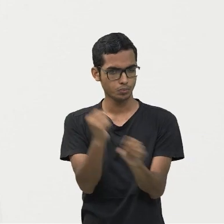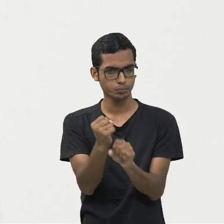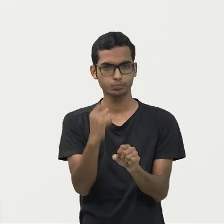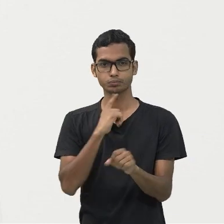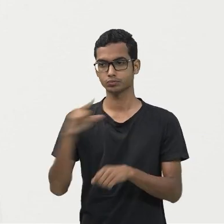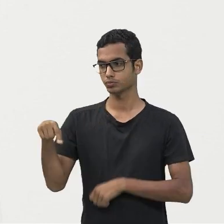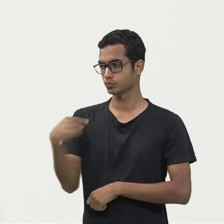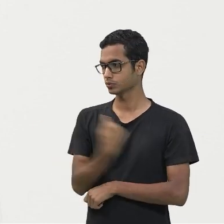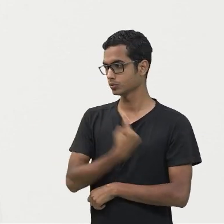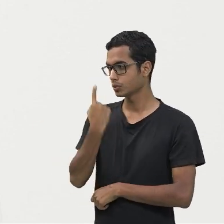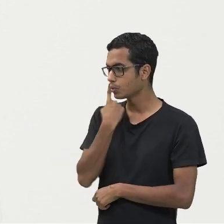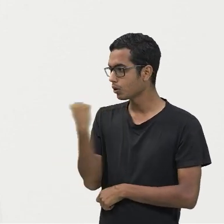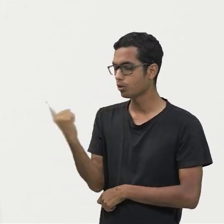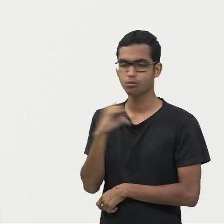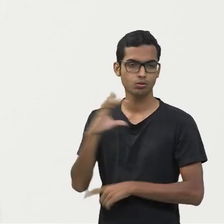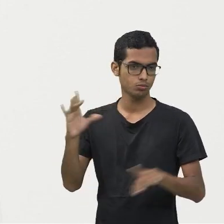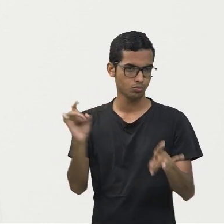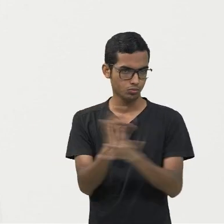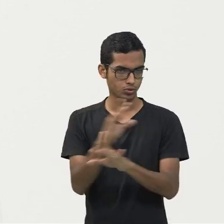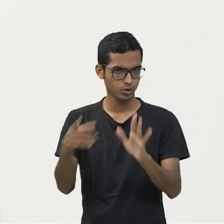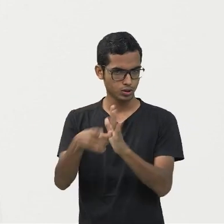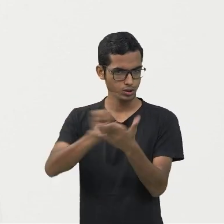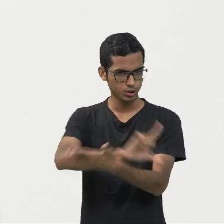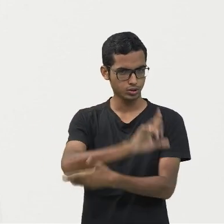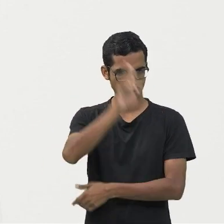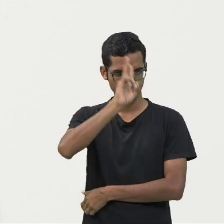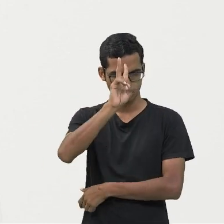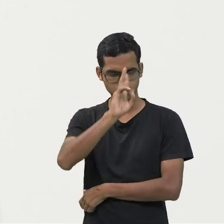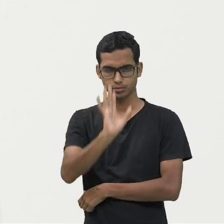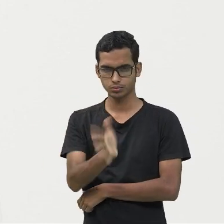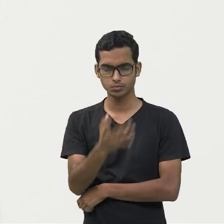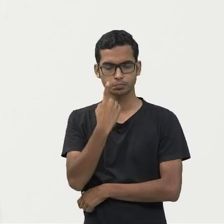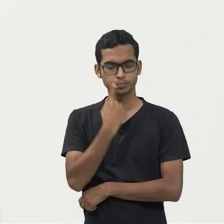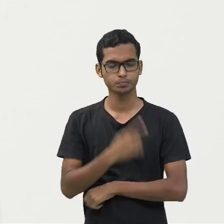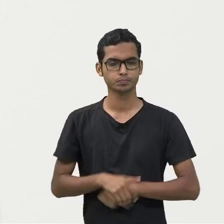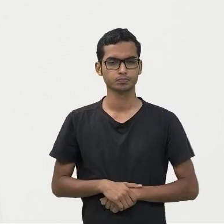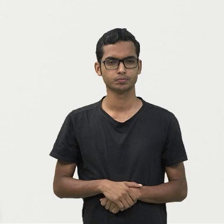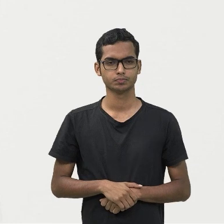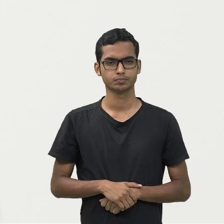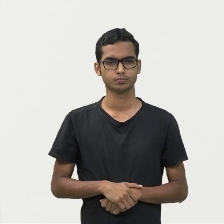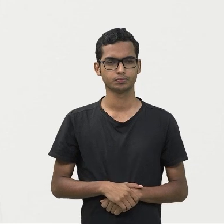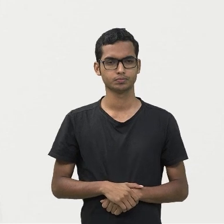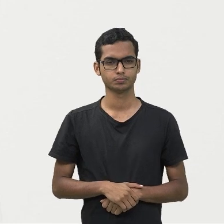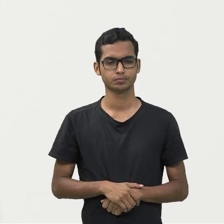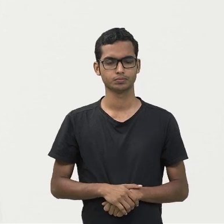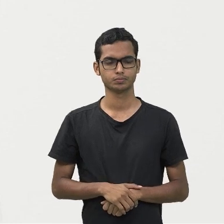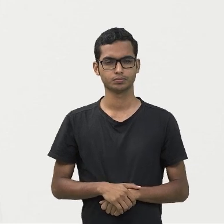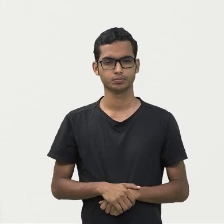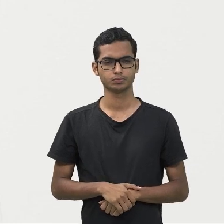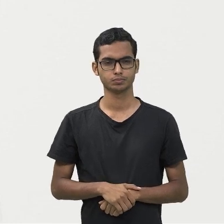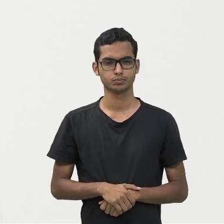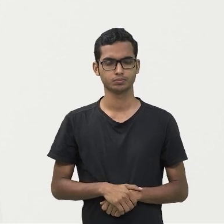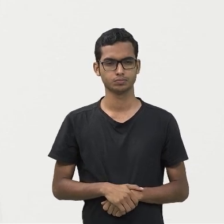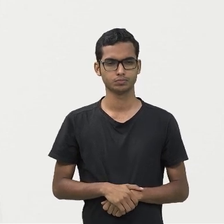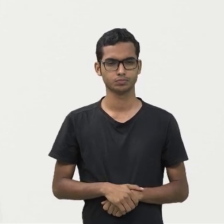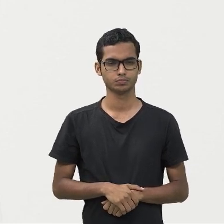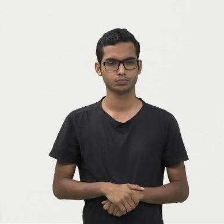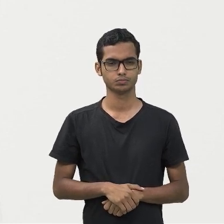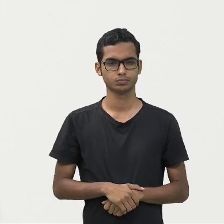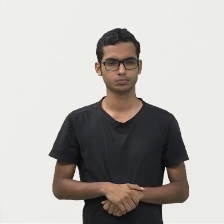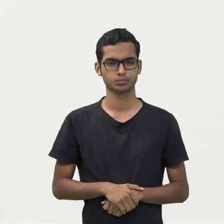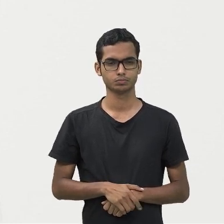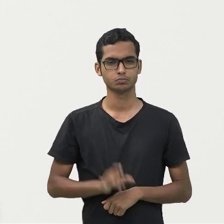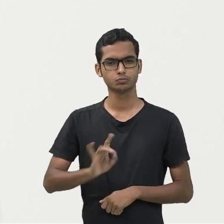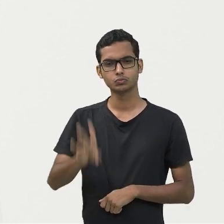eu acabei de fazer com vocês ali no cantinho da tela, tá? Então aqui, ó, a gente apenas